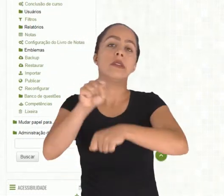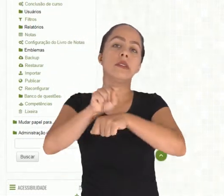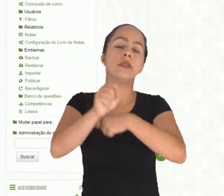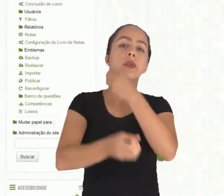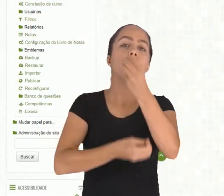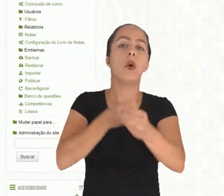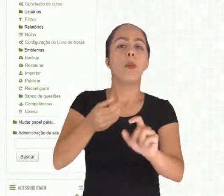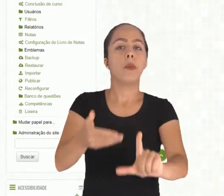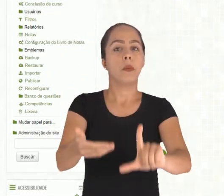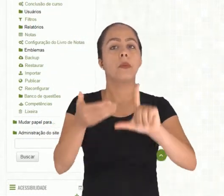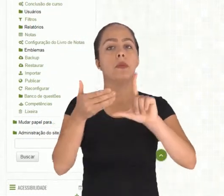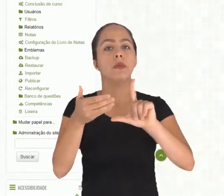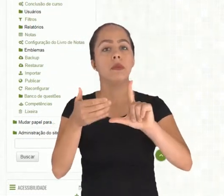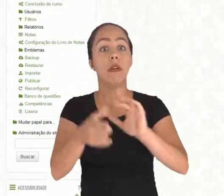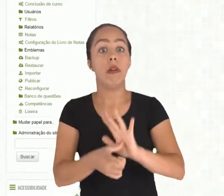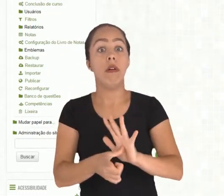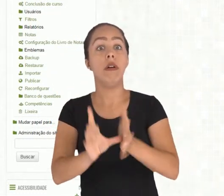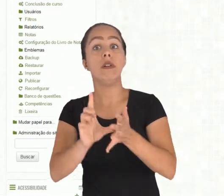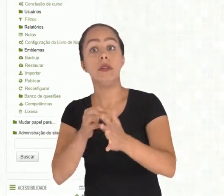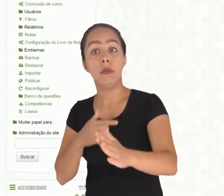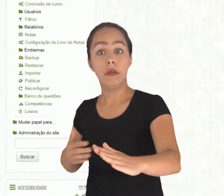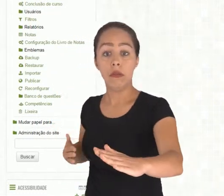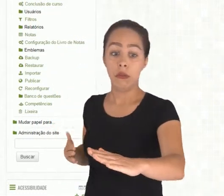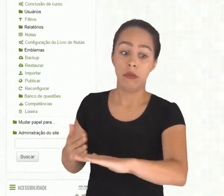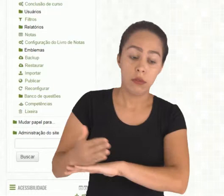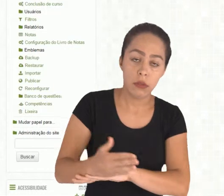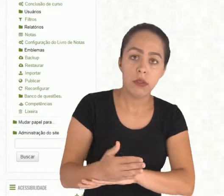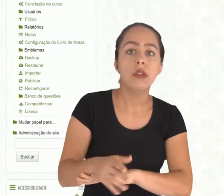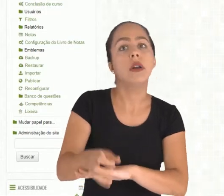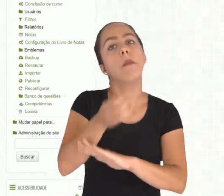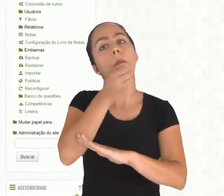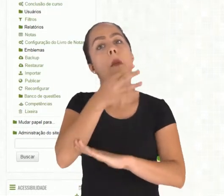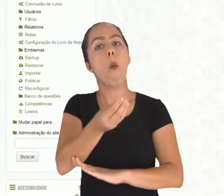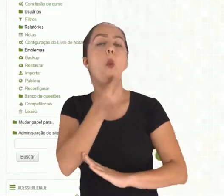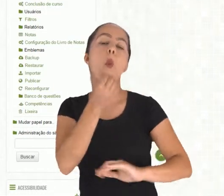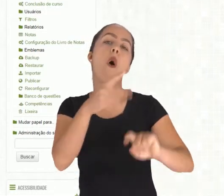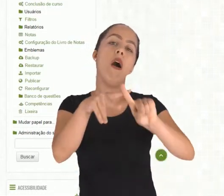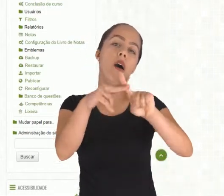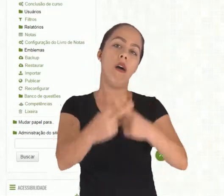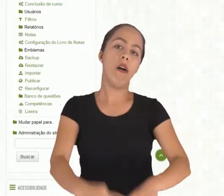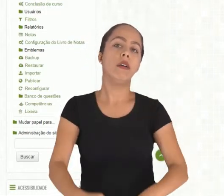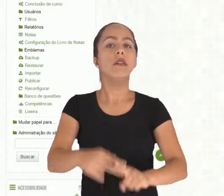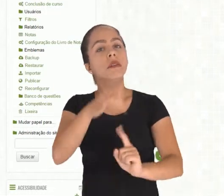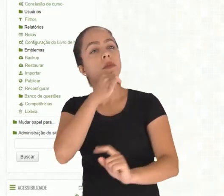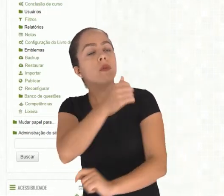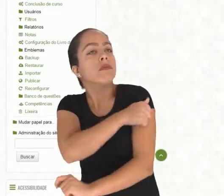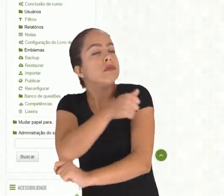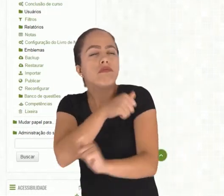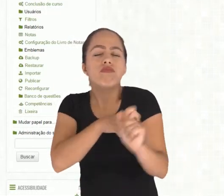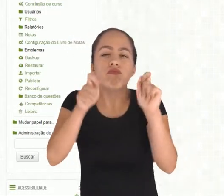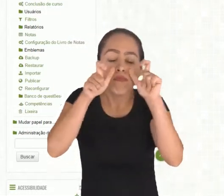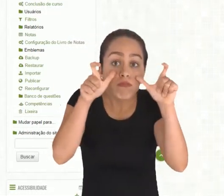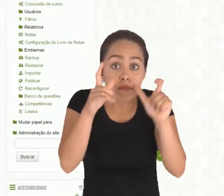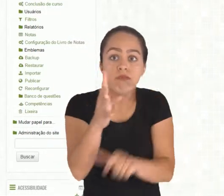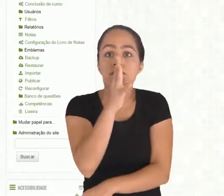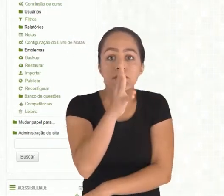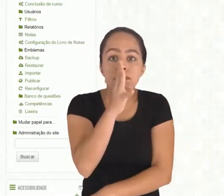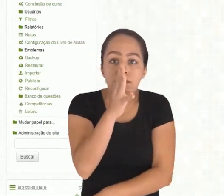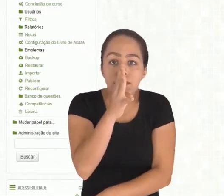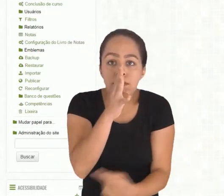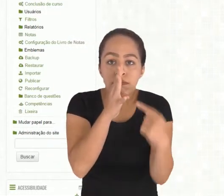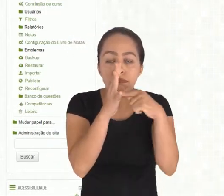conferência antes deles entrarem às vezes é uma boa configuração talvez dê é faça sentido no curso que você está montando